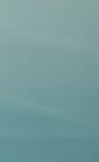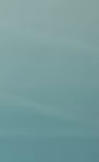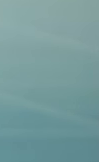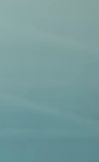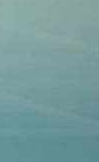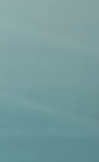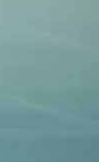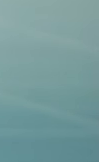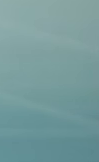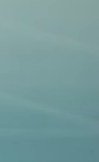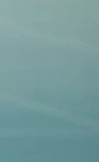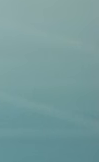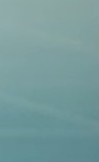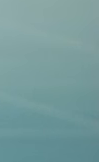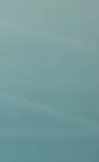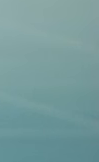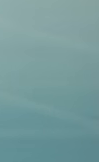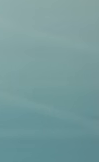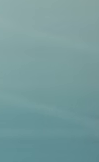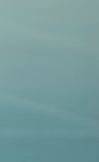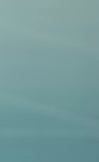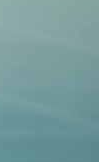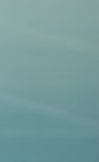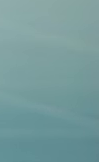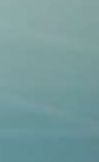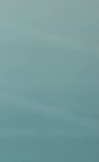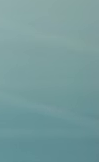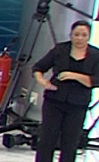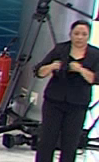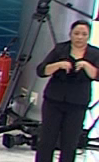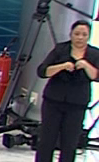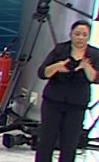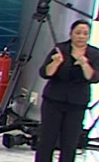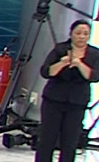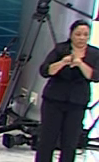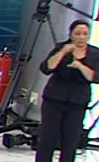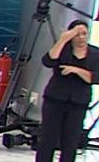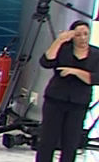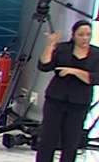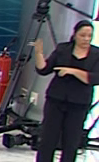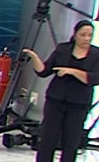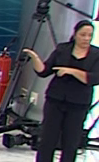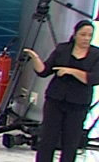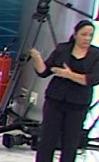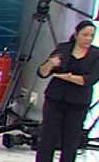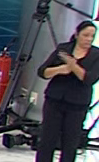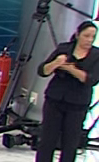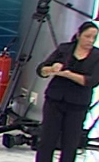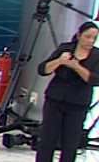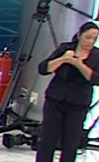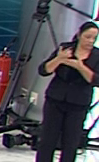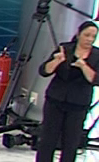a inovação. Agradeço também ao ministro Mercadante, ao ministro Armando Monteiro, por terem colaborado bastante nesse